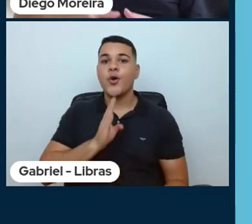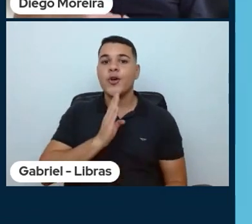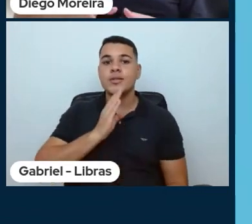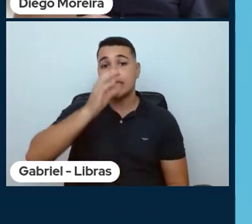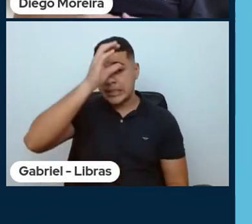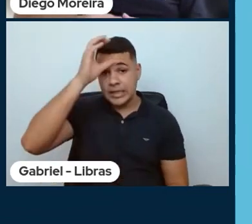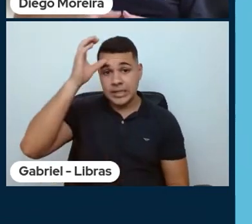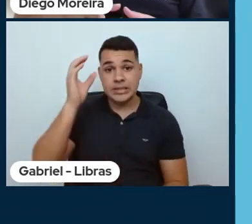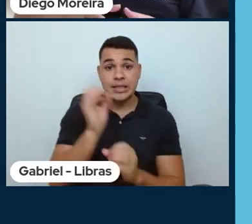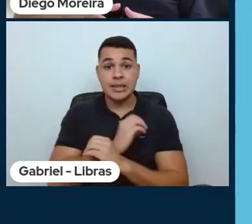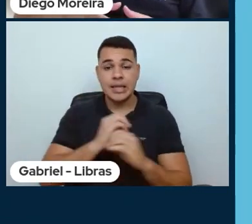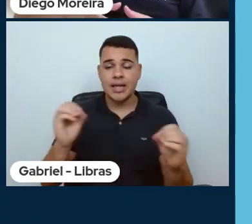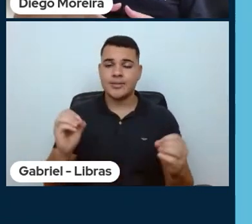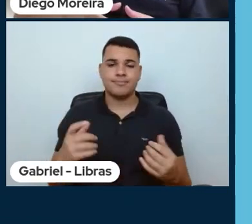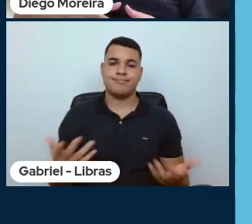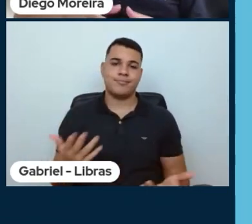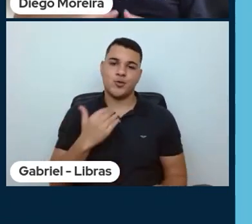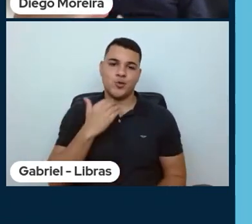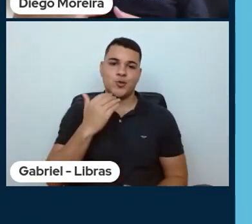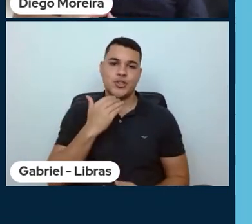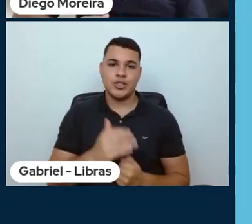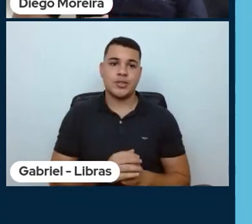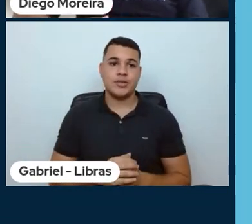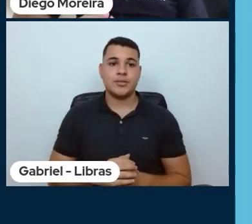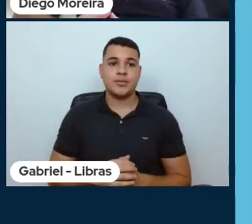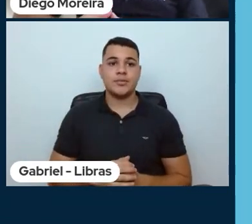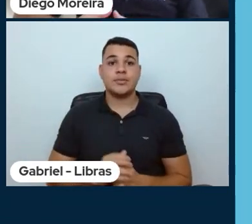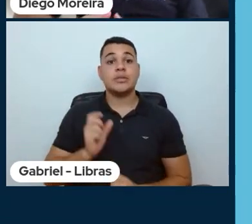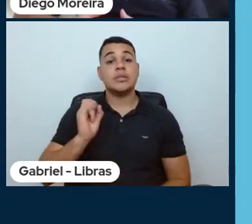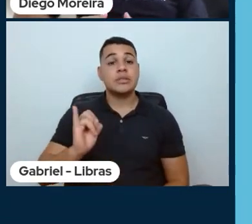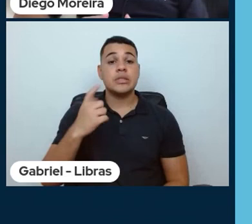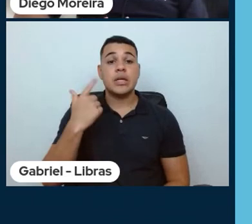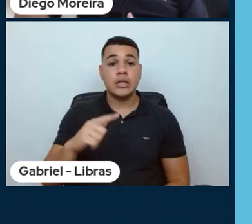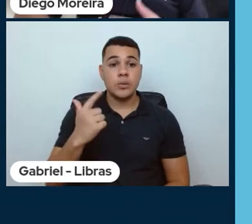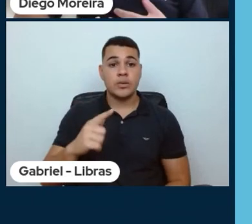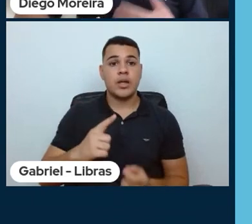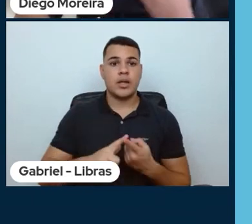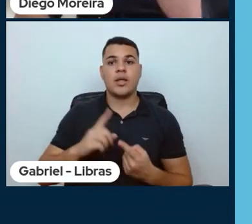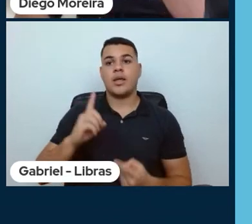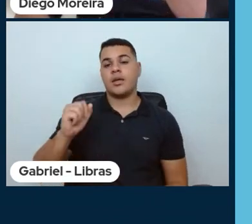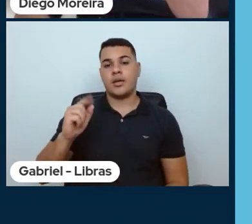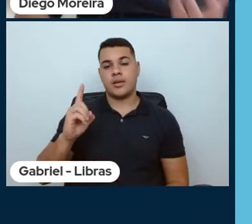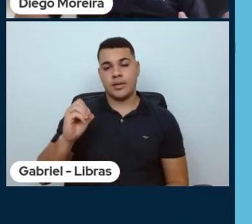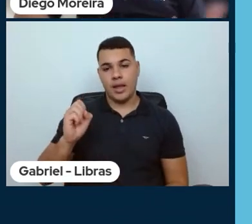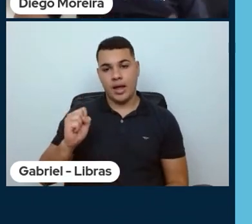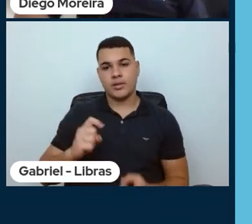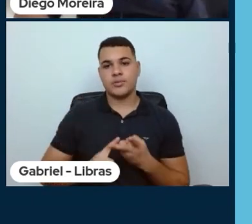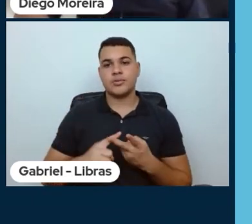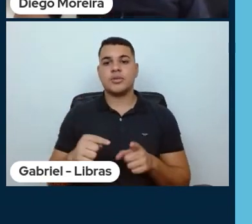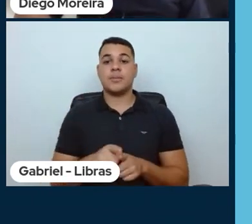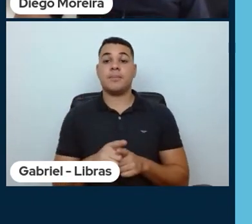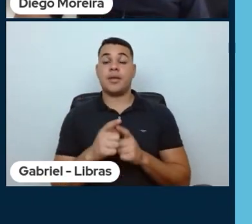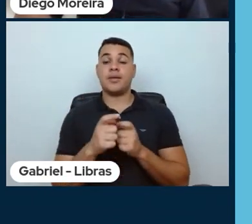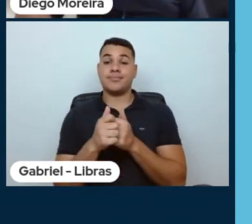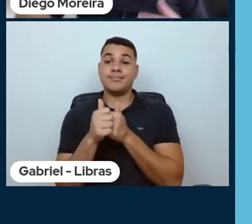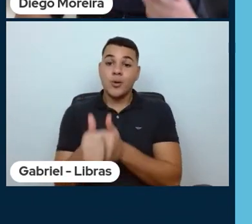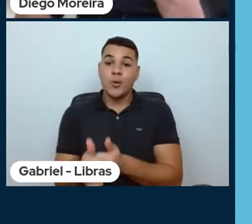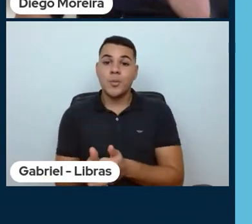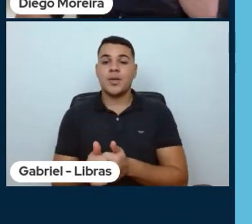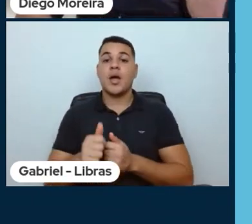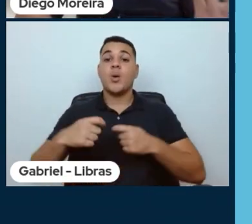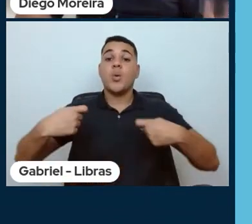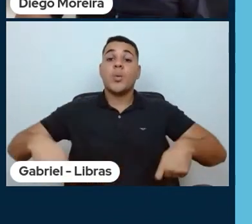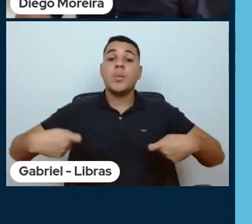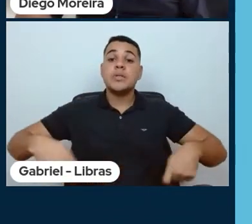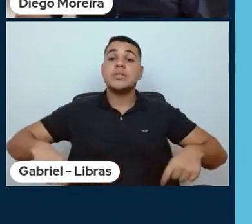Se a gente não tivesse esse conjunto de dados e acompanhar isso, né, o que que o cliente precisa, o que que ele